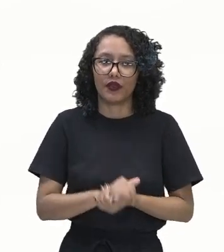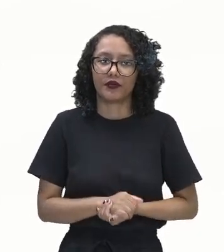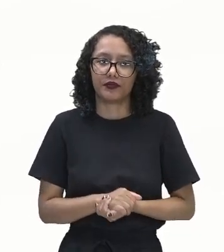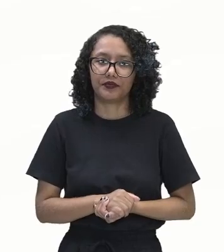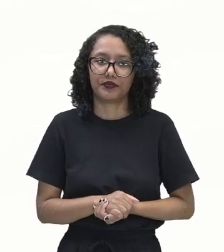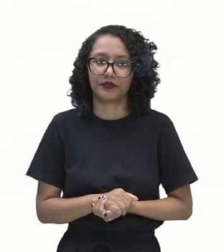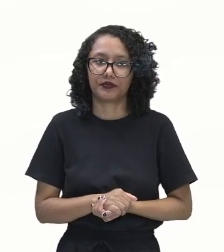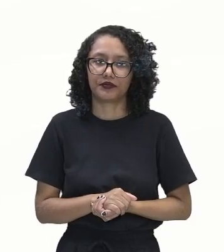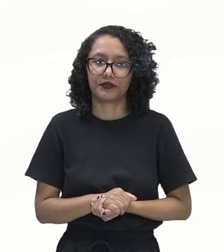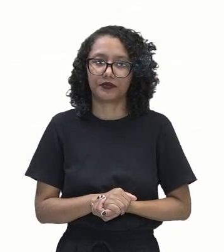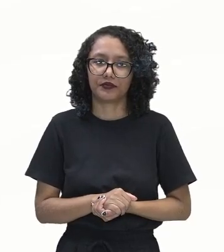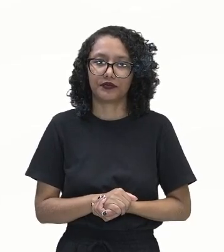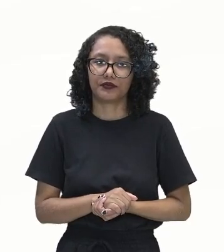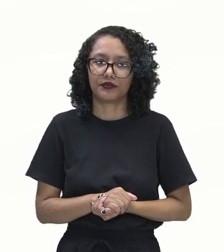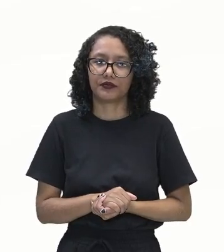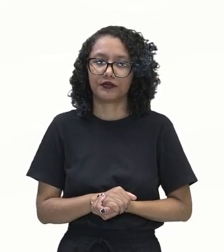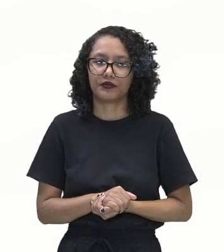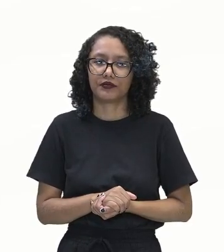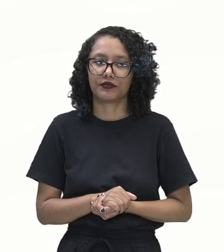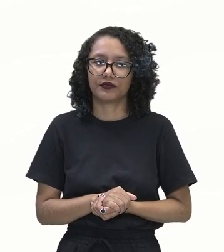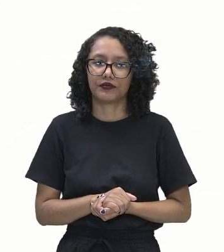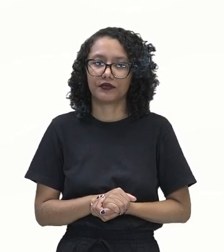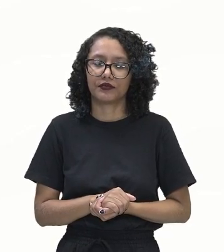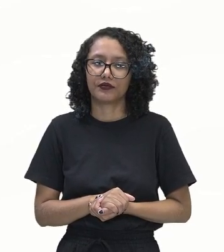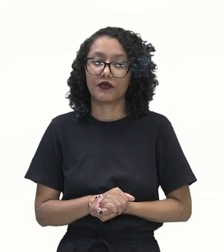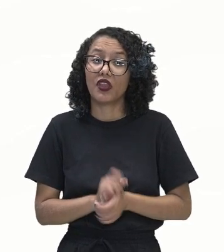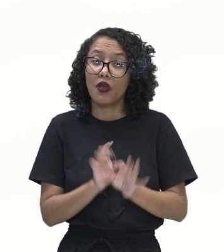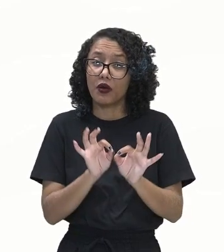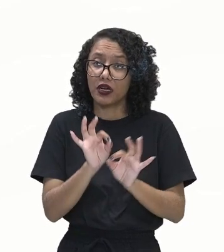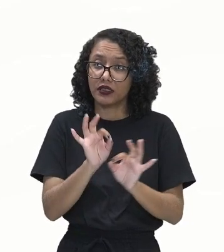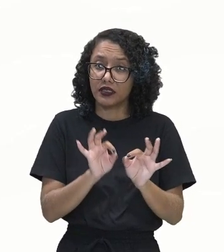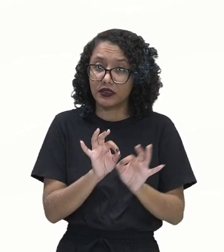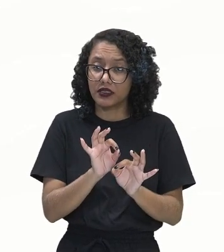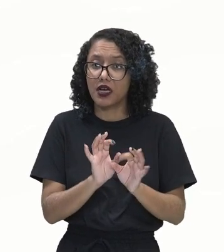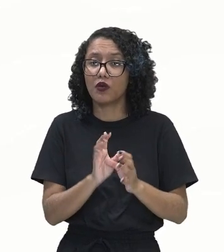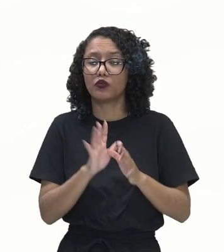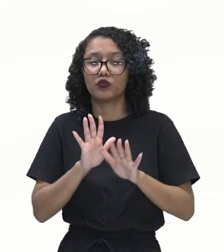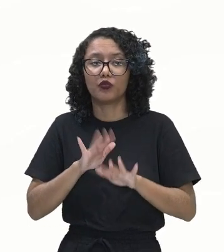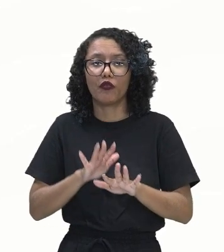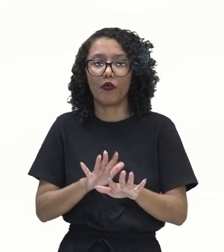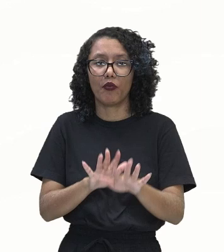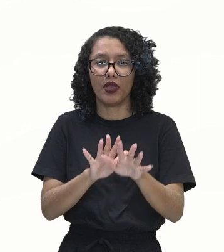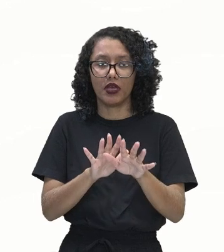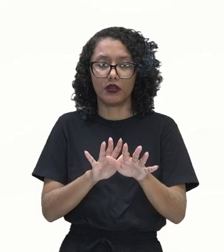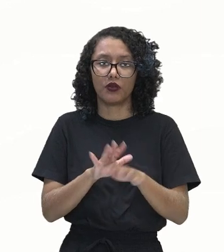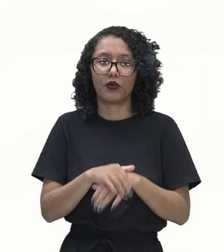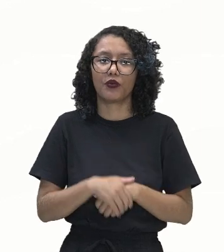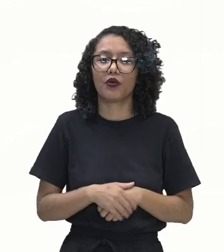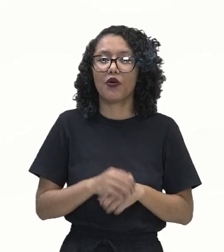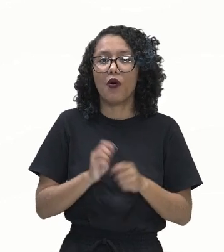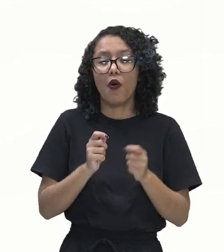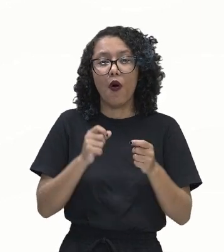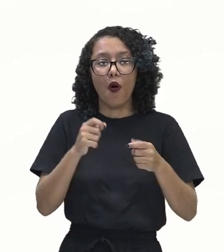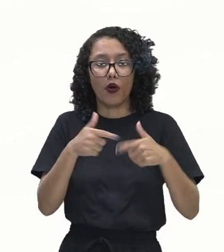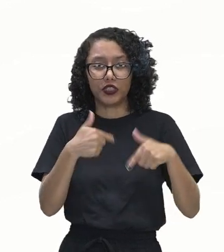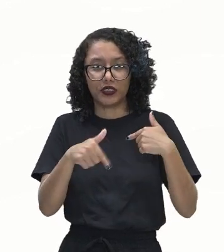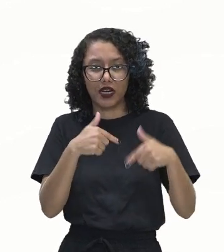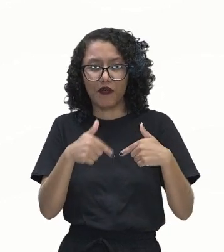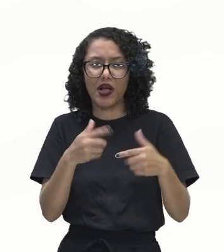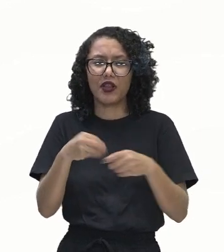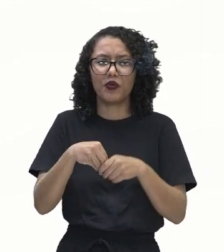observar como ficou a configuração dos movimentos operários durante o período ditatorial, que se concentrou ali